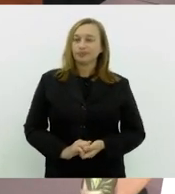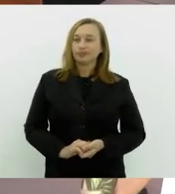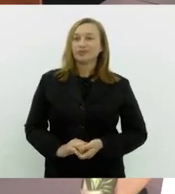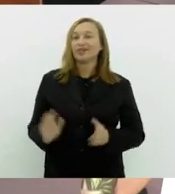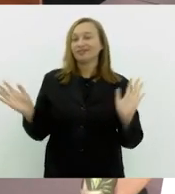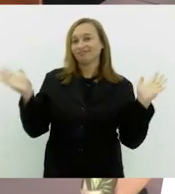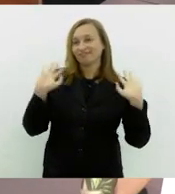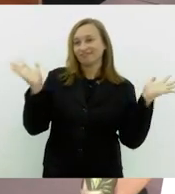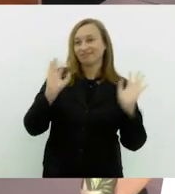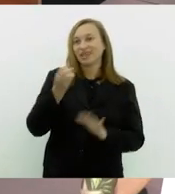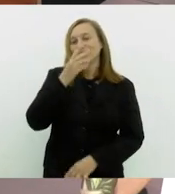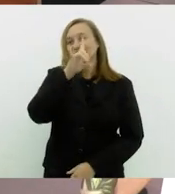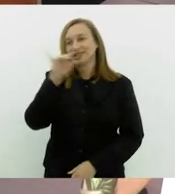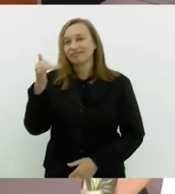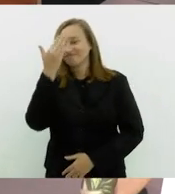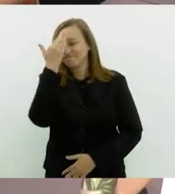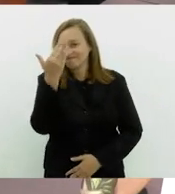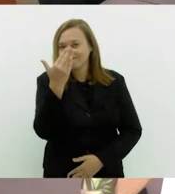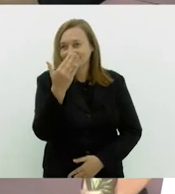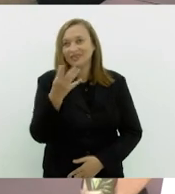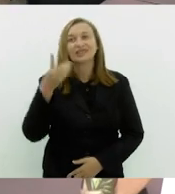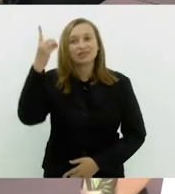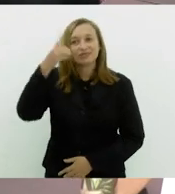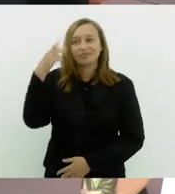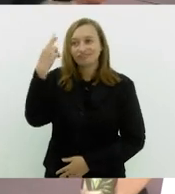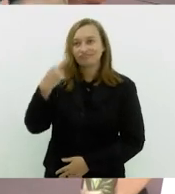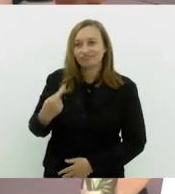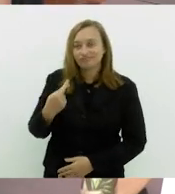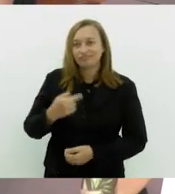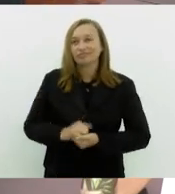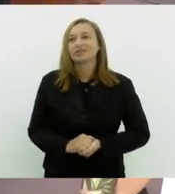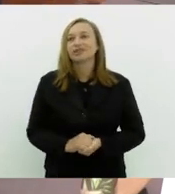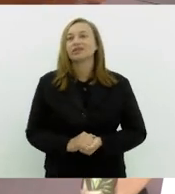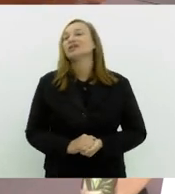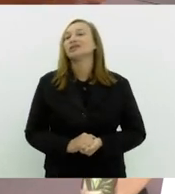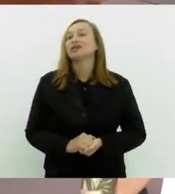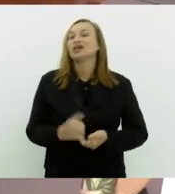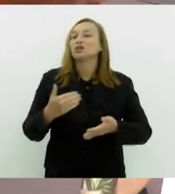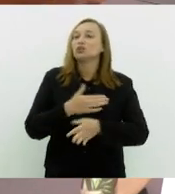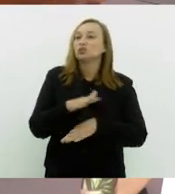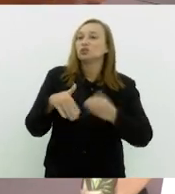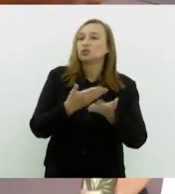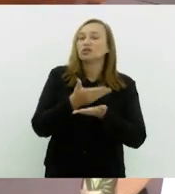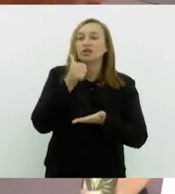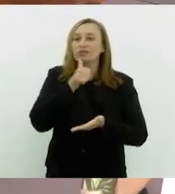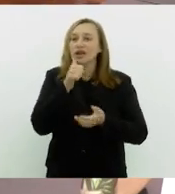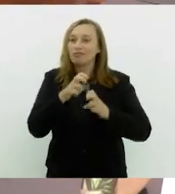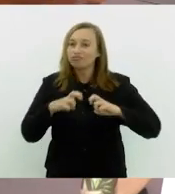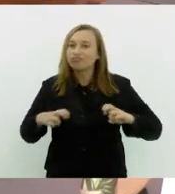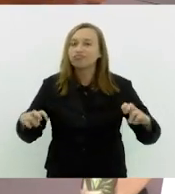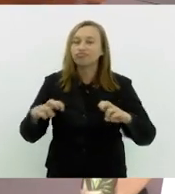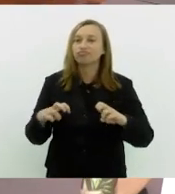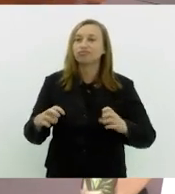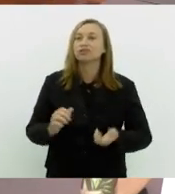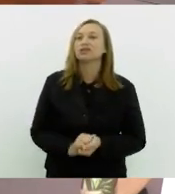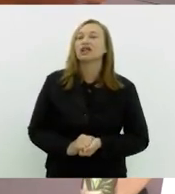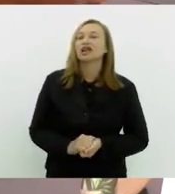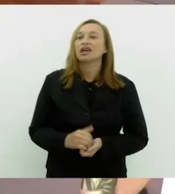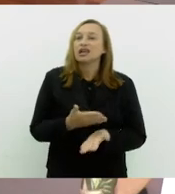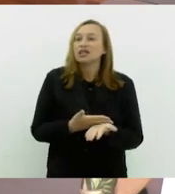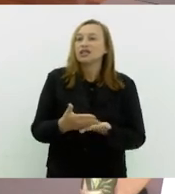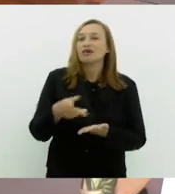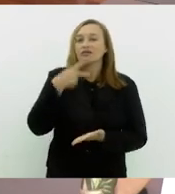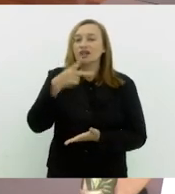Oi, gente, bom dia. Queria agradecer à deputada Renata, também cumprimentar todas as mulheres da mesa. Eu queria começar falando sobre